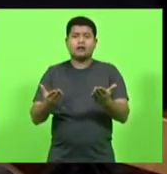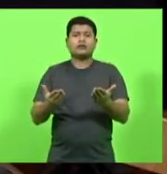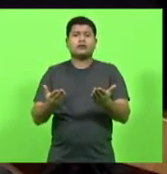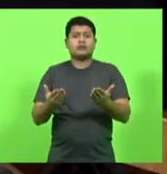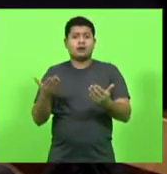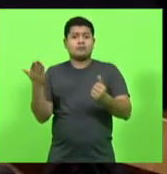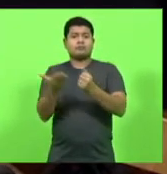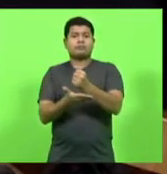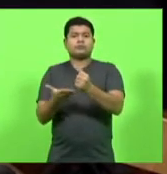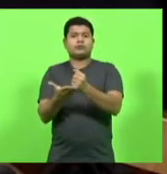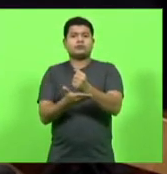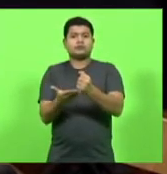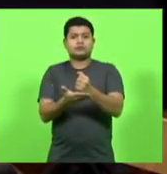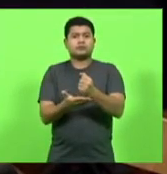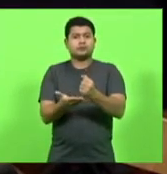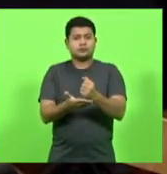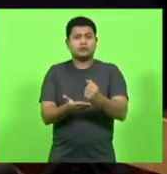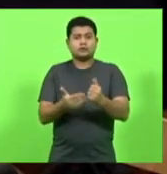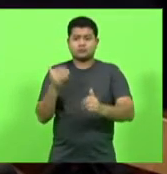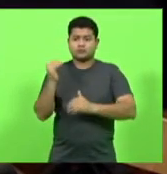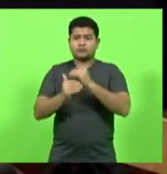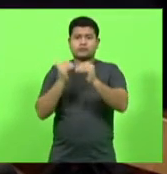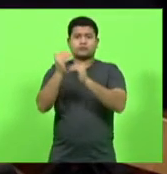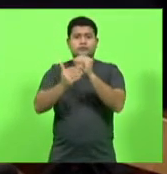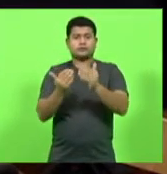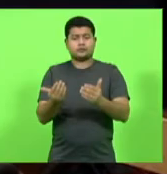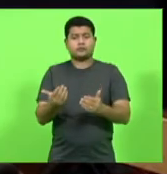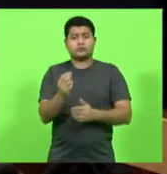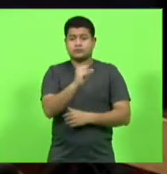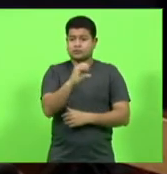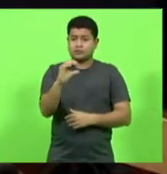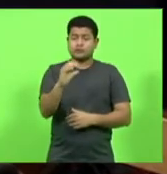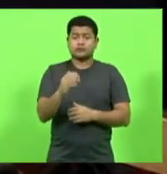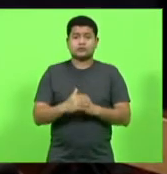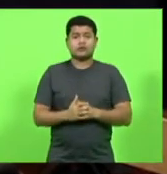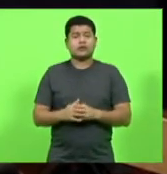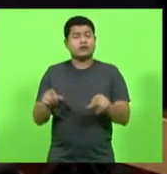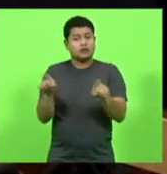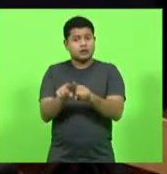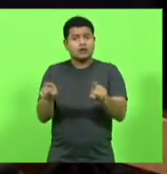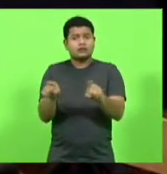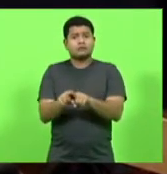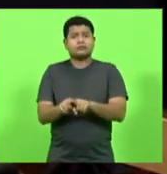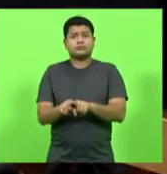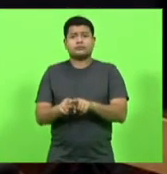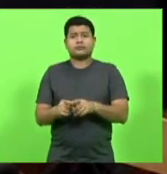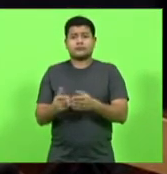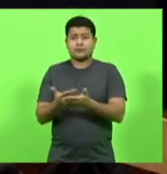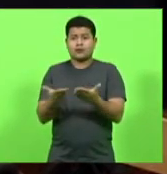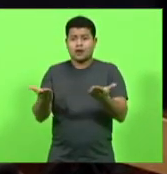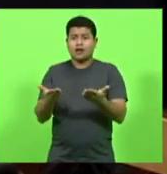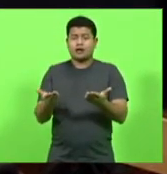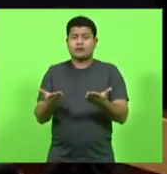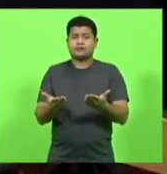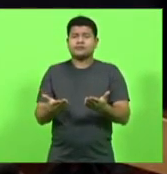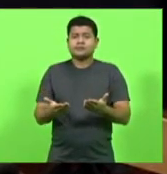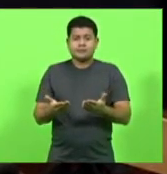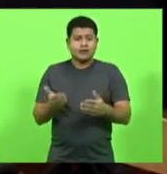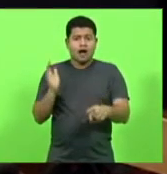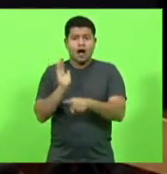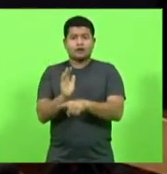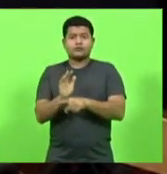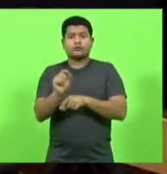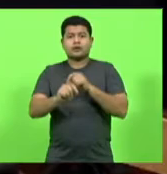importantes do nosso desenvolvimento. E também, sim, instrumentos para salvarmos vidas. É isso que nós